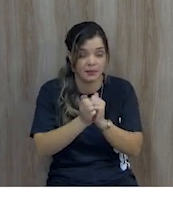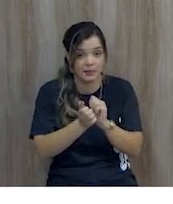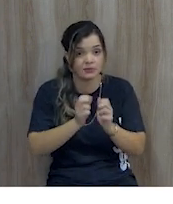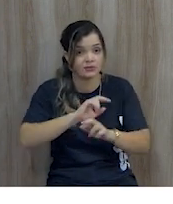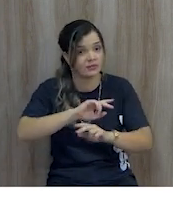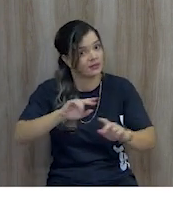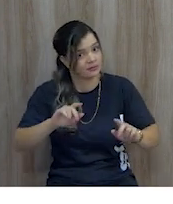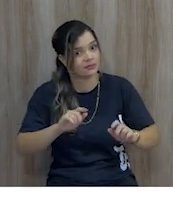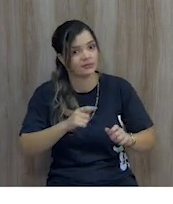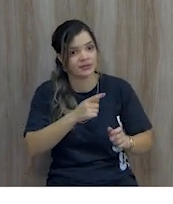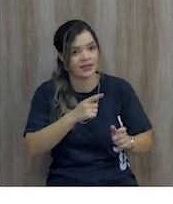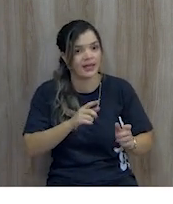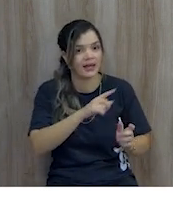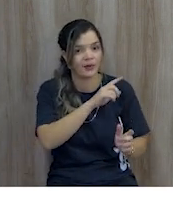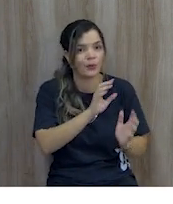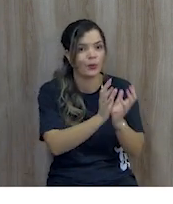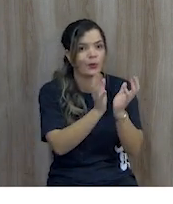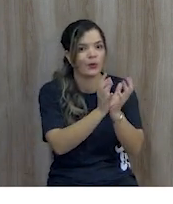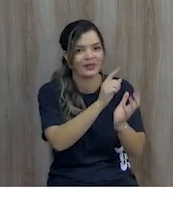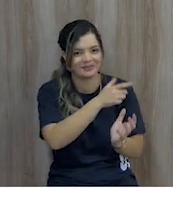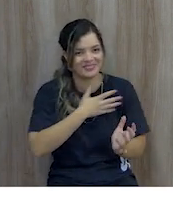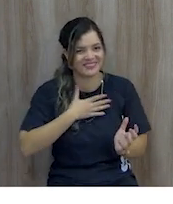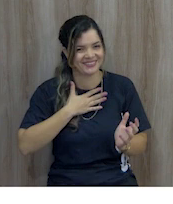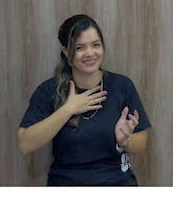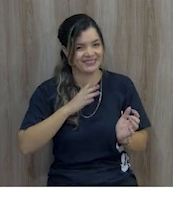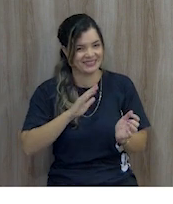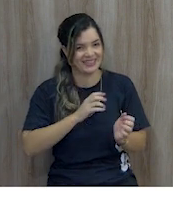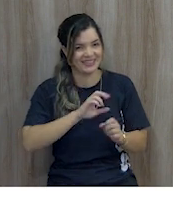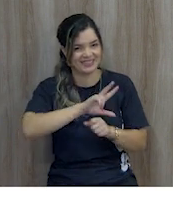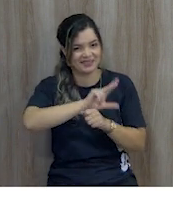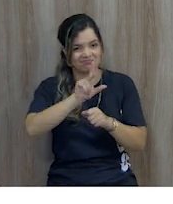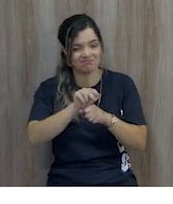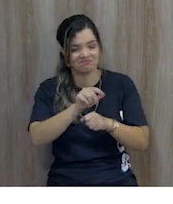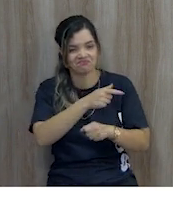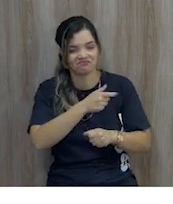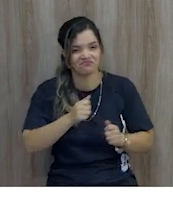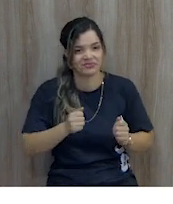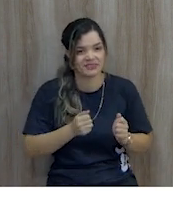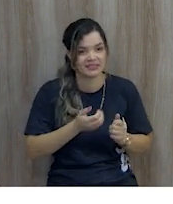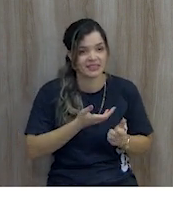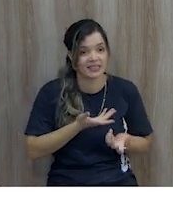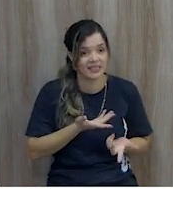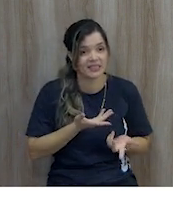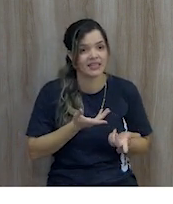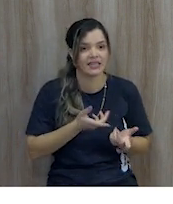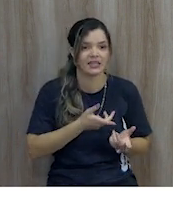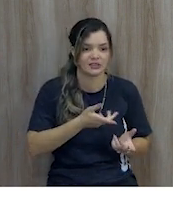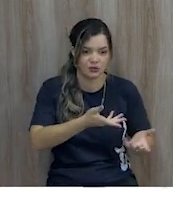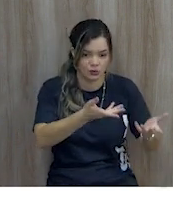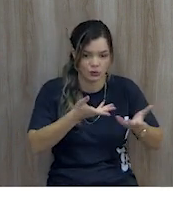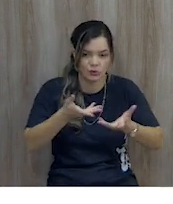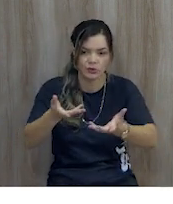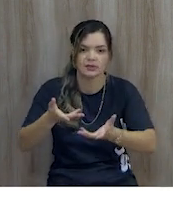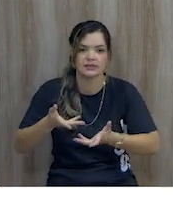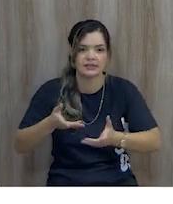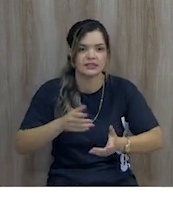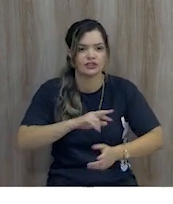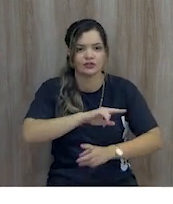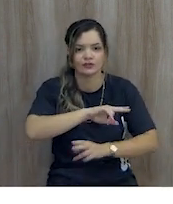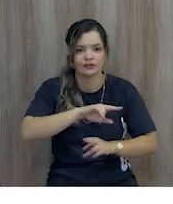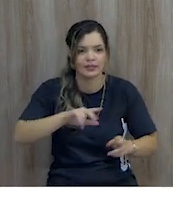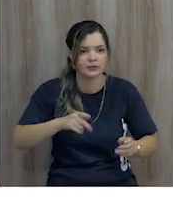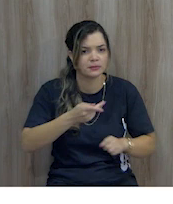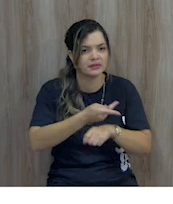a turma que está com a gente lá no Senac. Queria agradecer porque a gente, na verdade, trouxe vários casos que são feitos lá